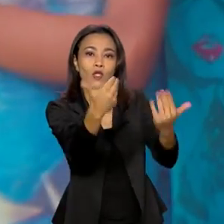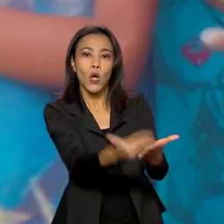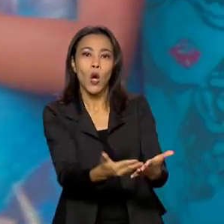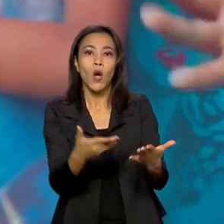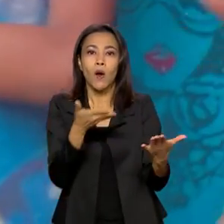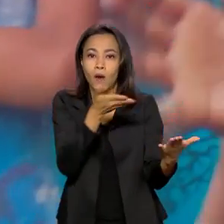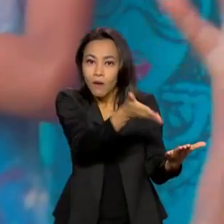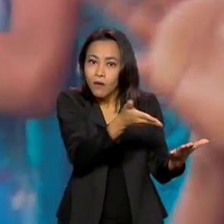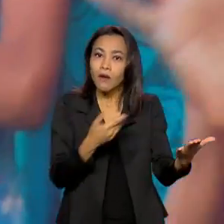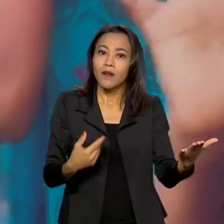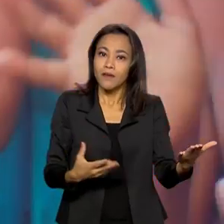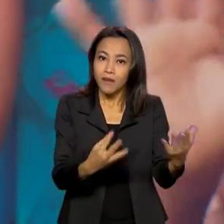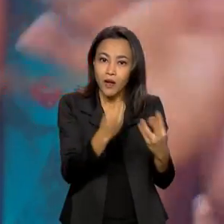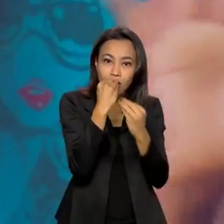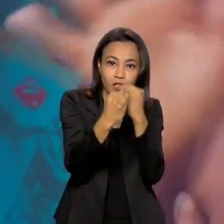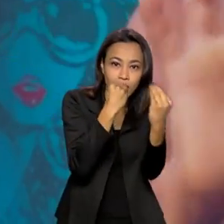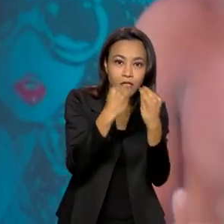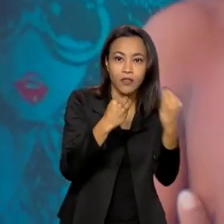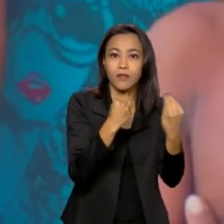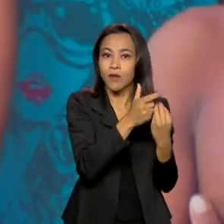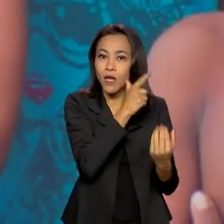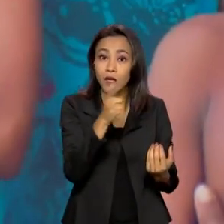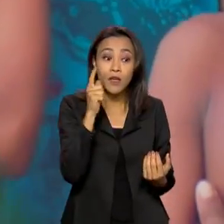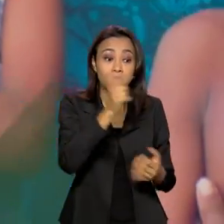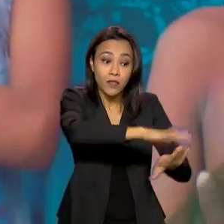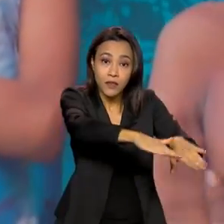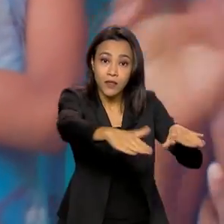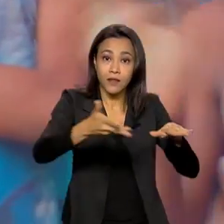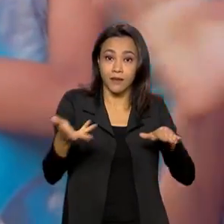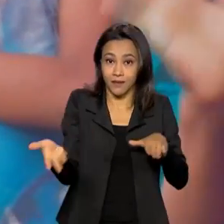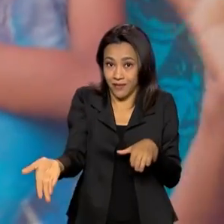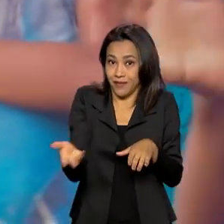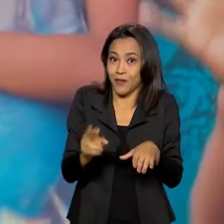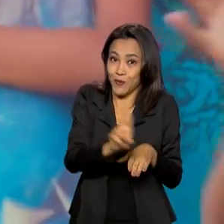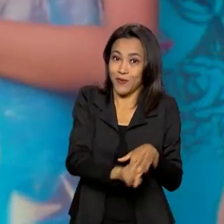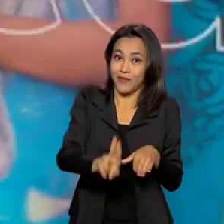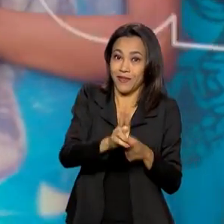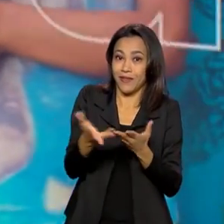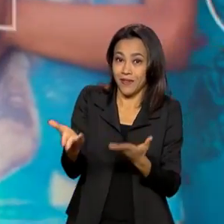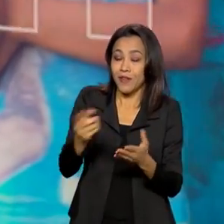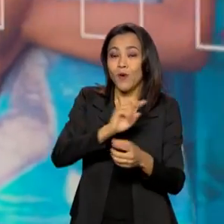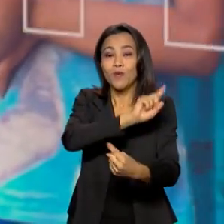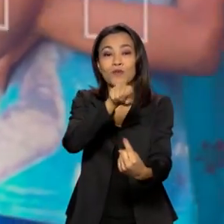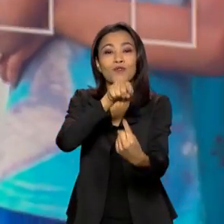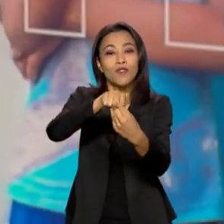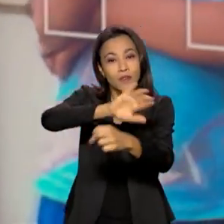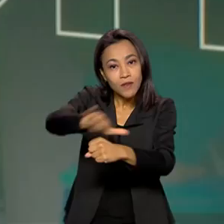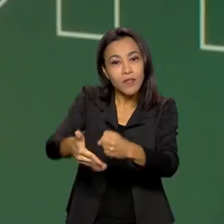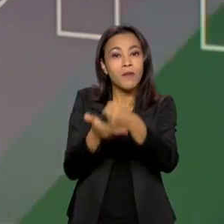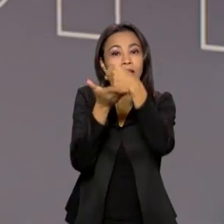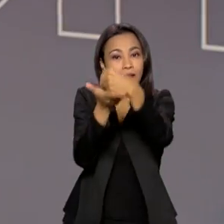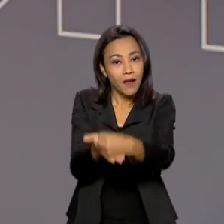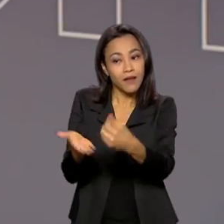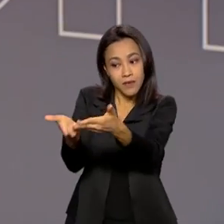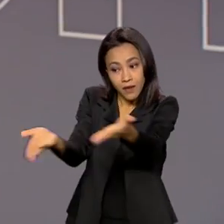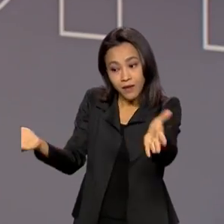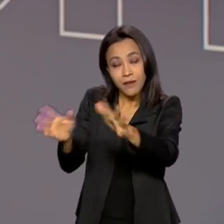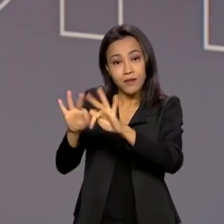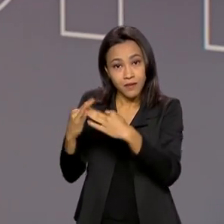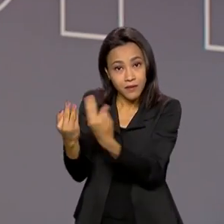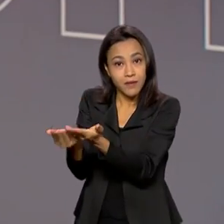sistêmica do sistema de proteção né global para fim de de sustentabilidade dessa família em situação de vulnerabilidade